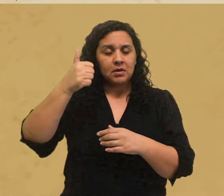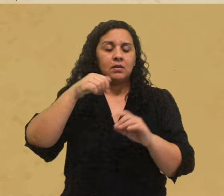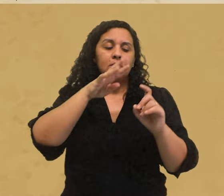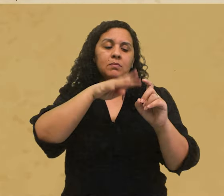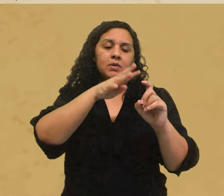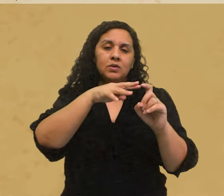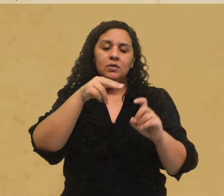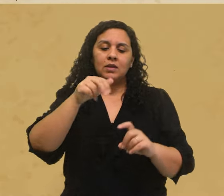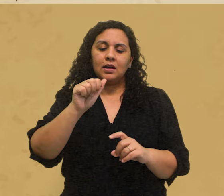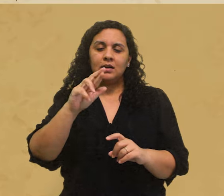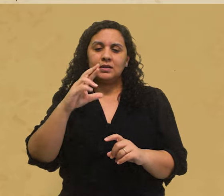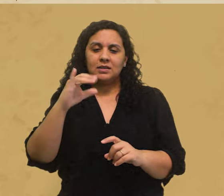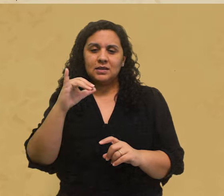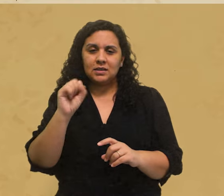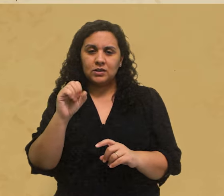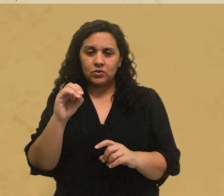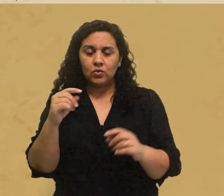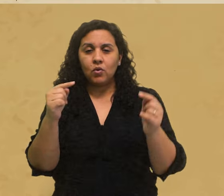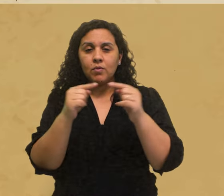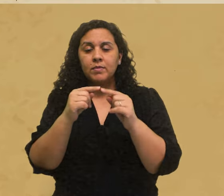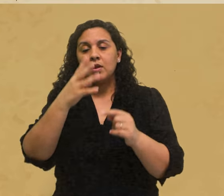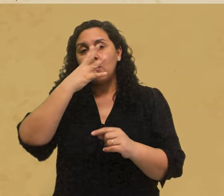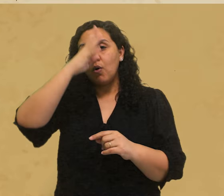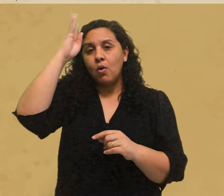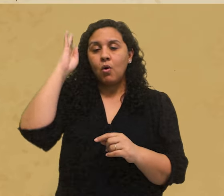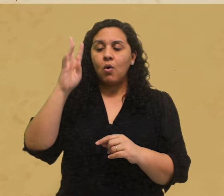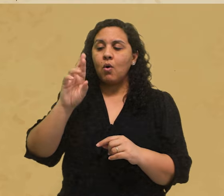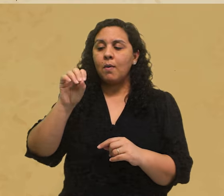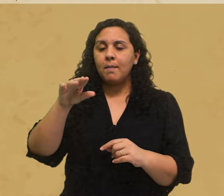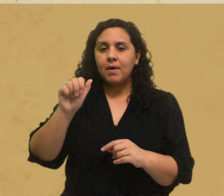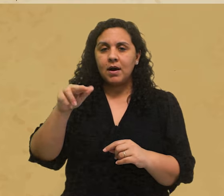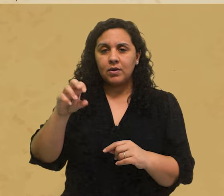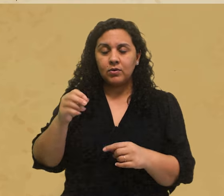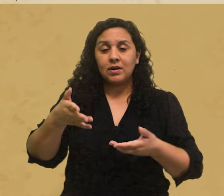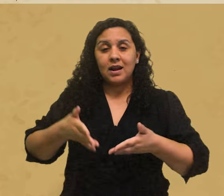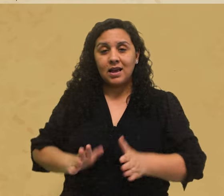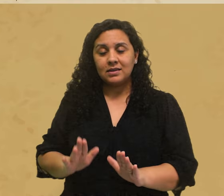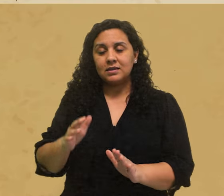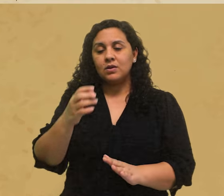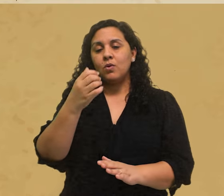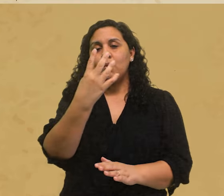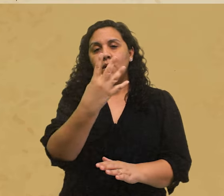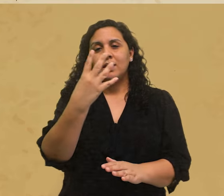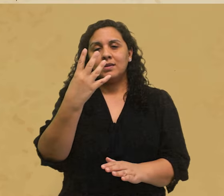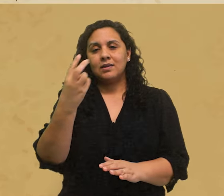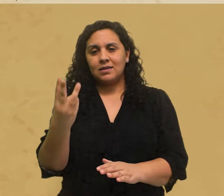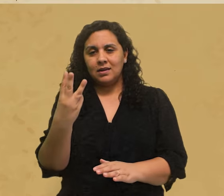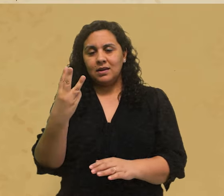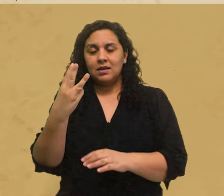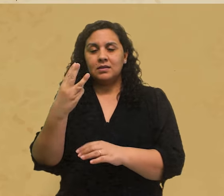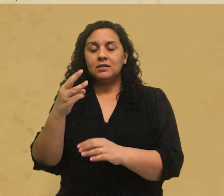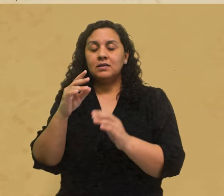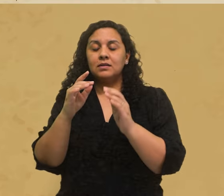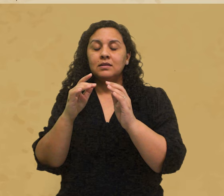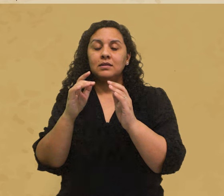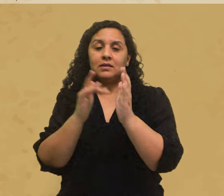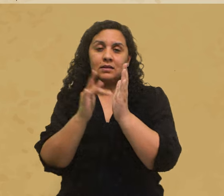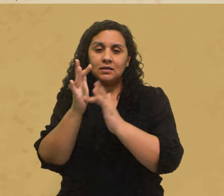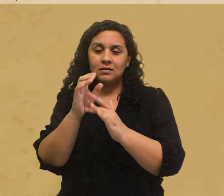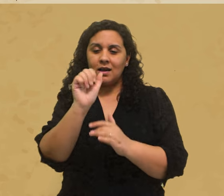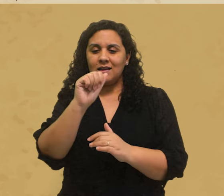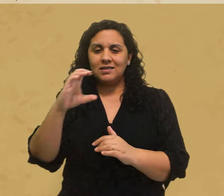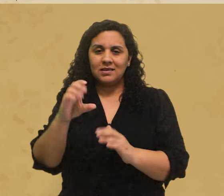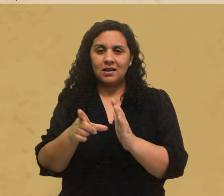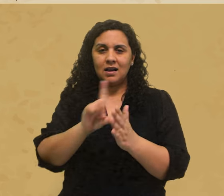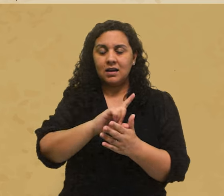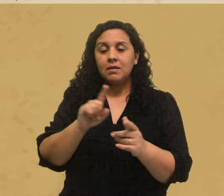de Narciso remete ao romano Ovídio, que nasceu em 43 a.C. e morreu próximo